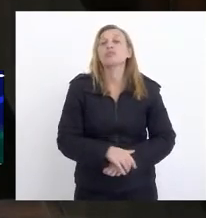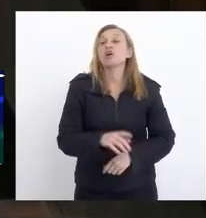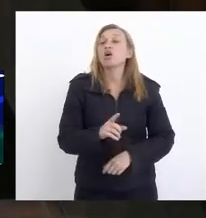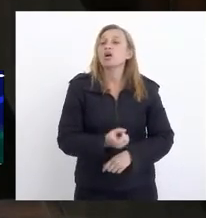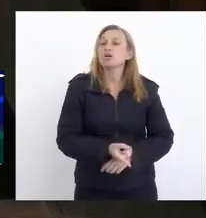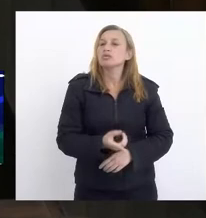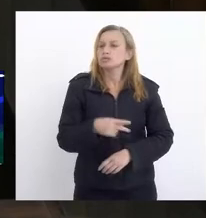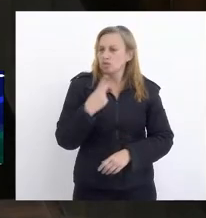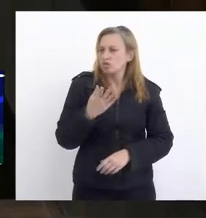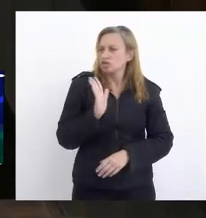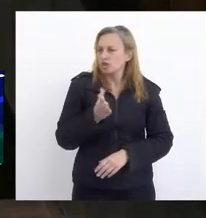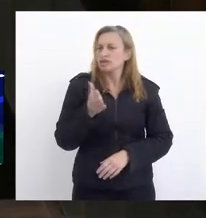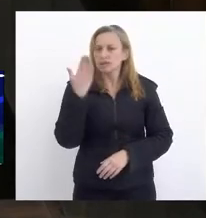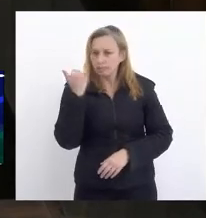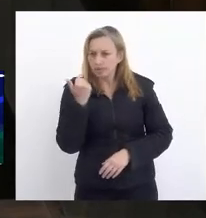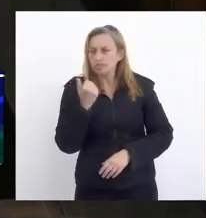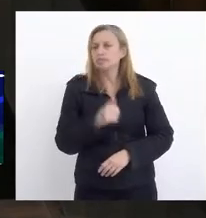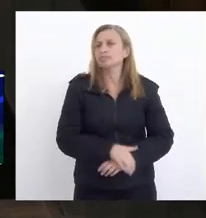Fundeb, como sabemos,